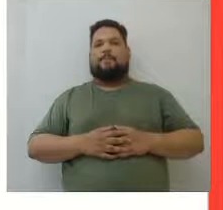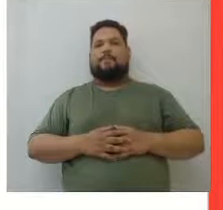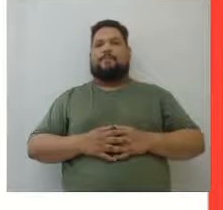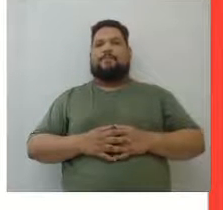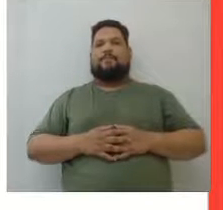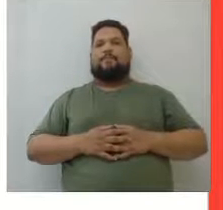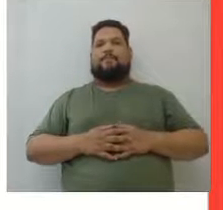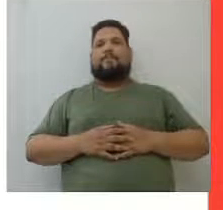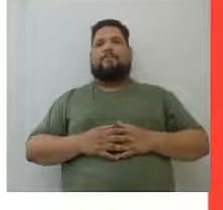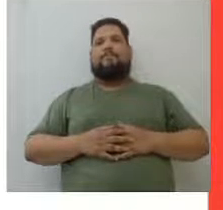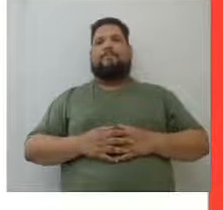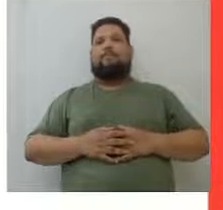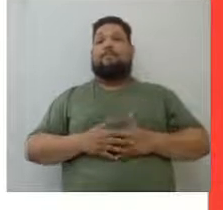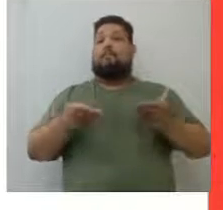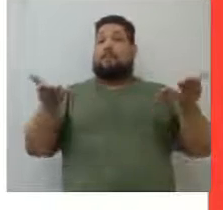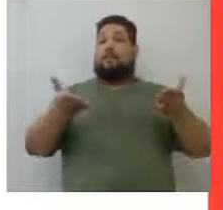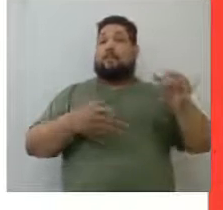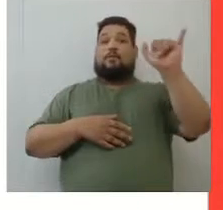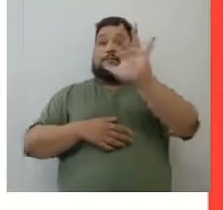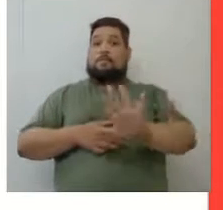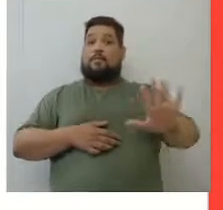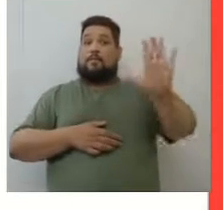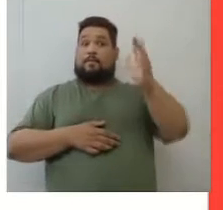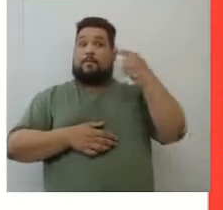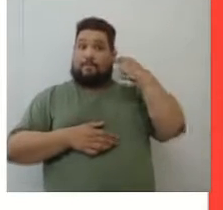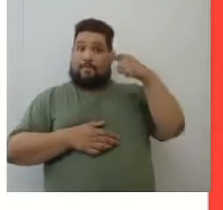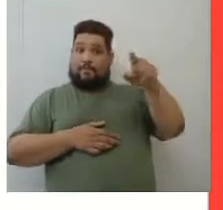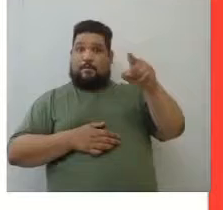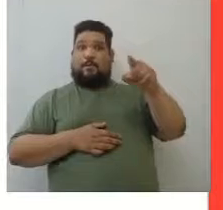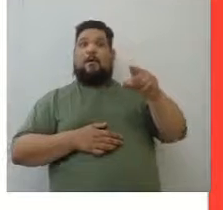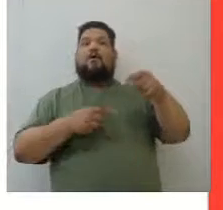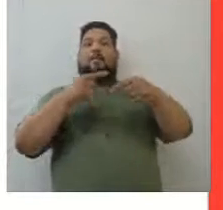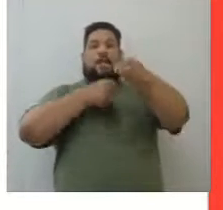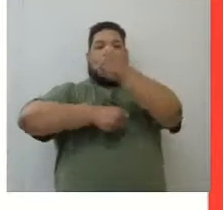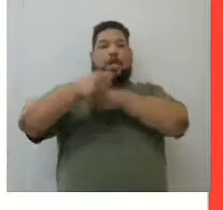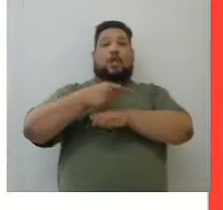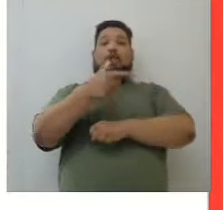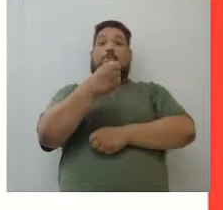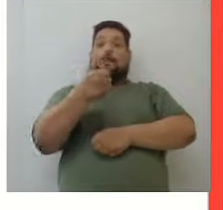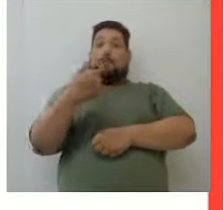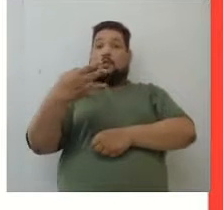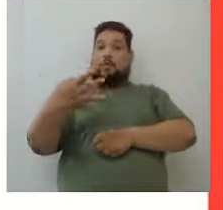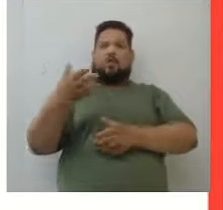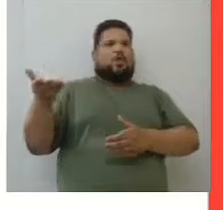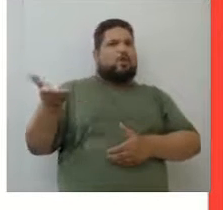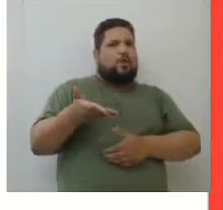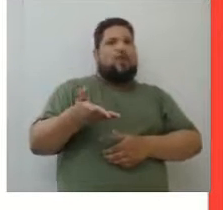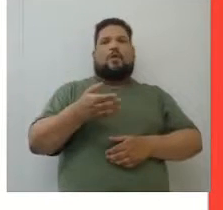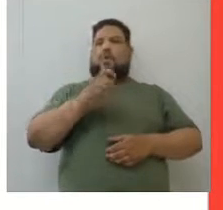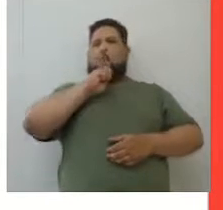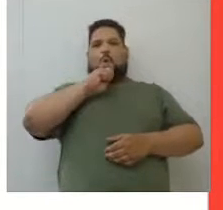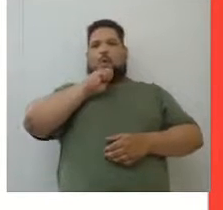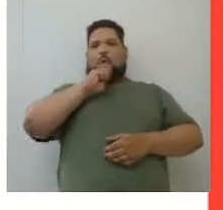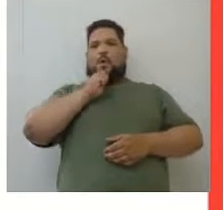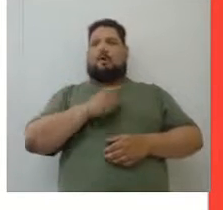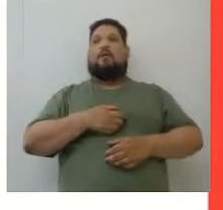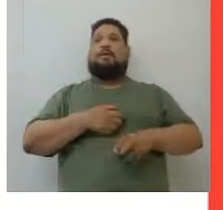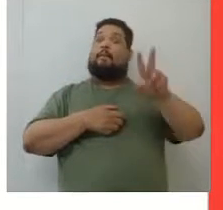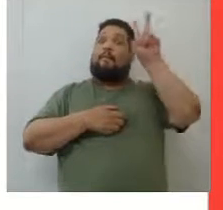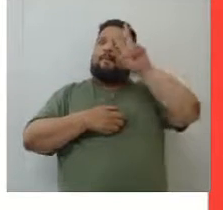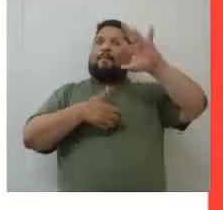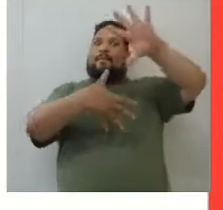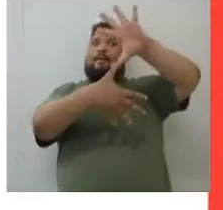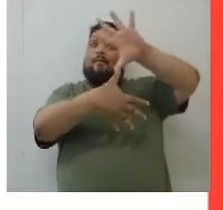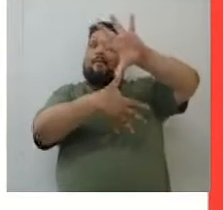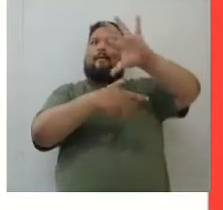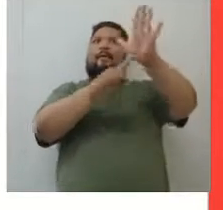gente vai ver aqui, tá, nessa imagem do globo, tá? Essa imagem é uma imagem de 2014, não é uma imagem tão atual. Vamos lembrar um pouquinho aí agora de